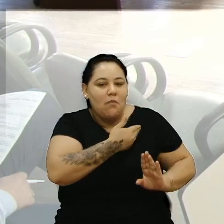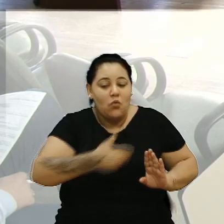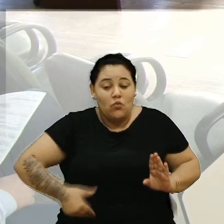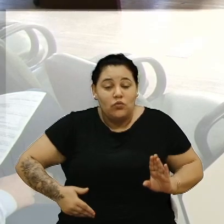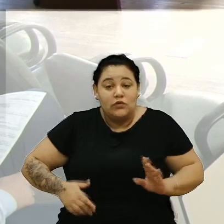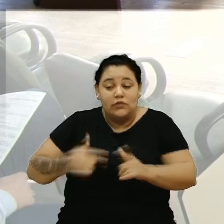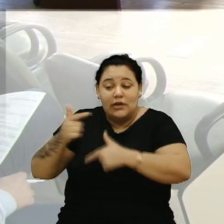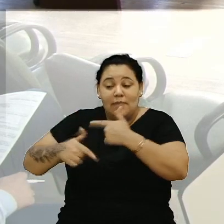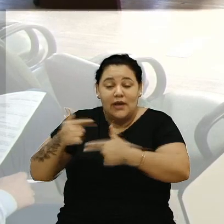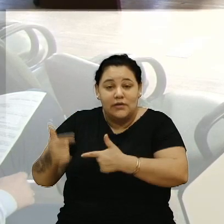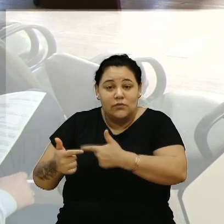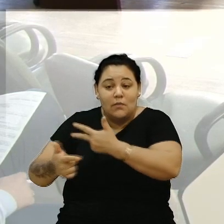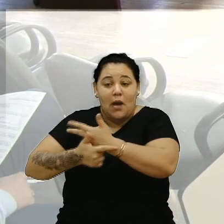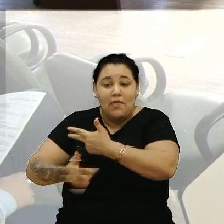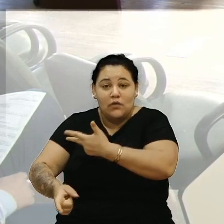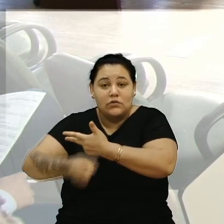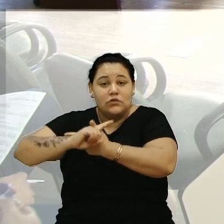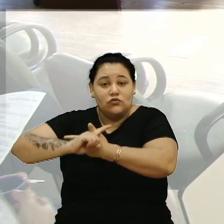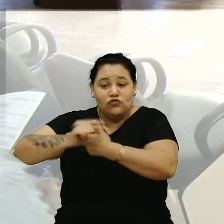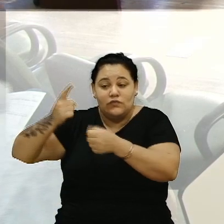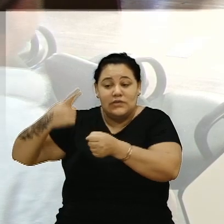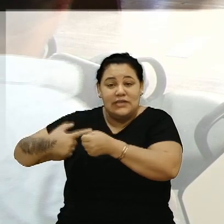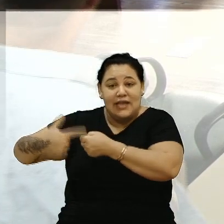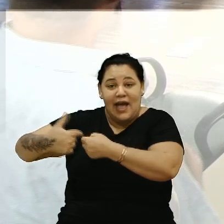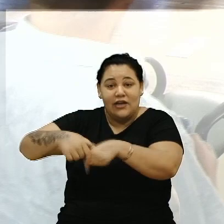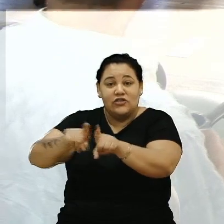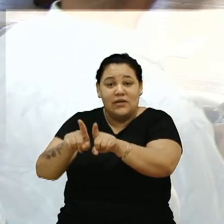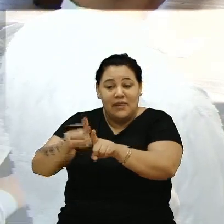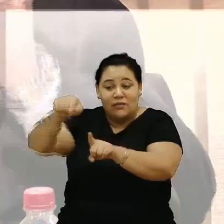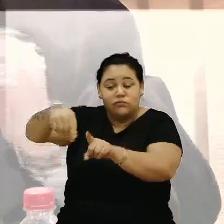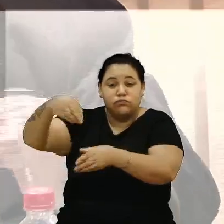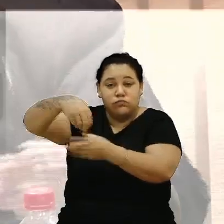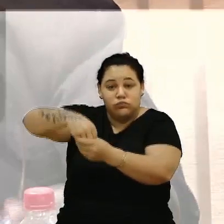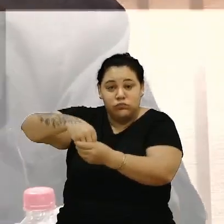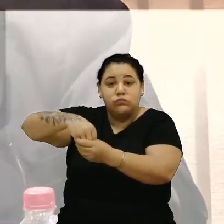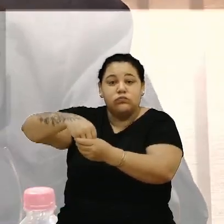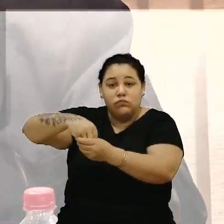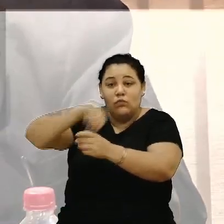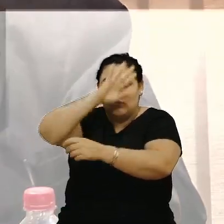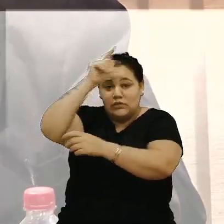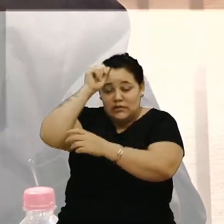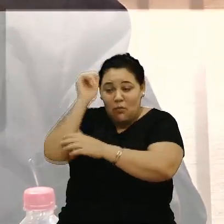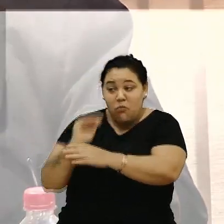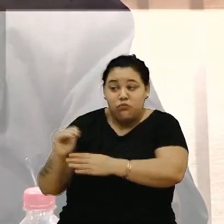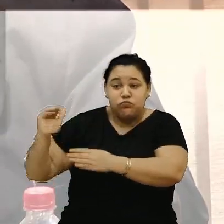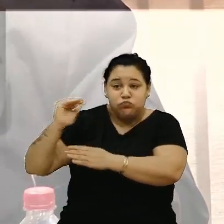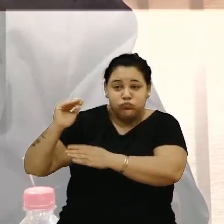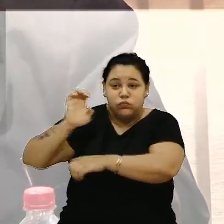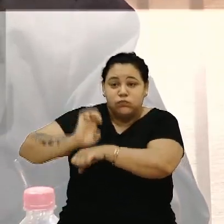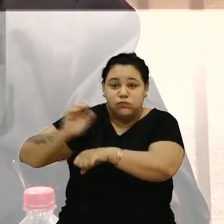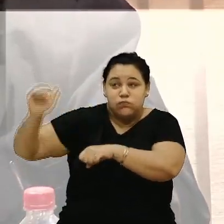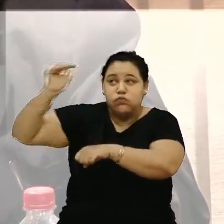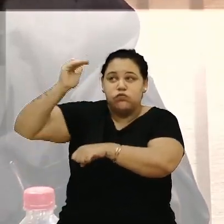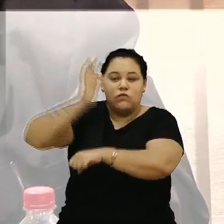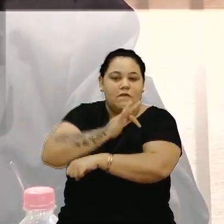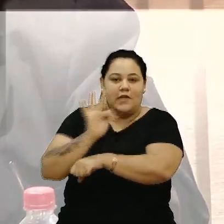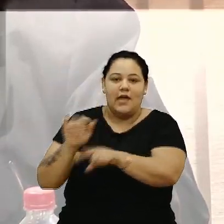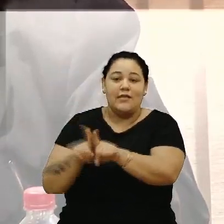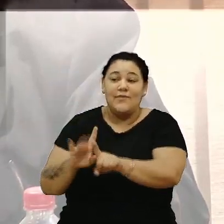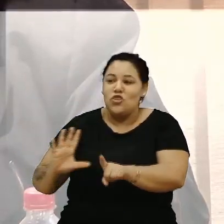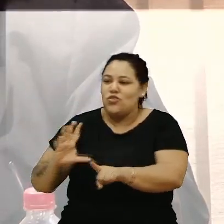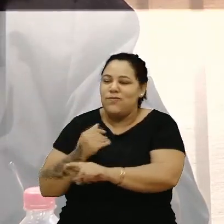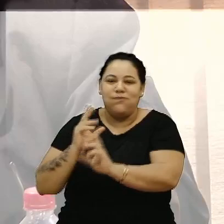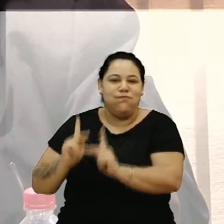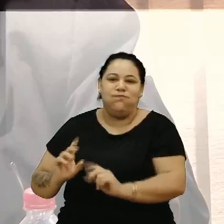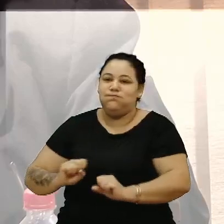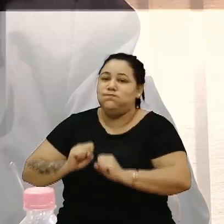frente do executivo em cidades, no nosso município, a nível estadual e federal, todo mundo está se esforçando, né,